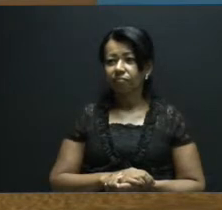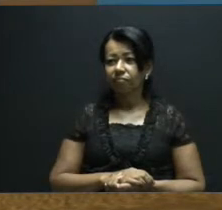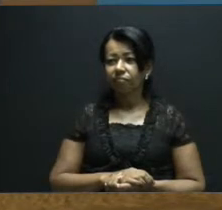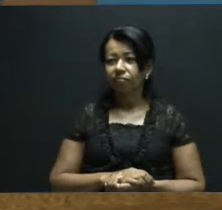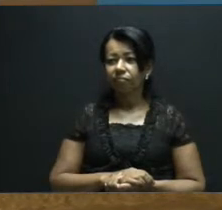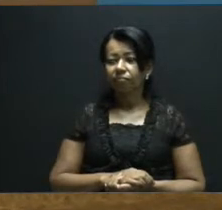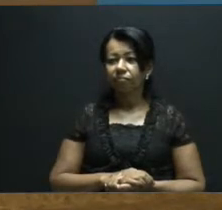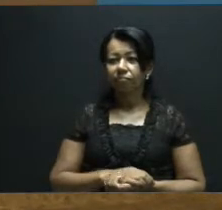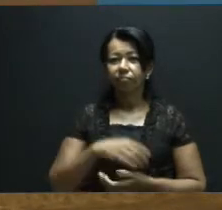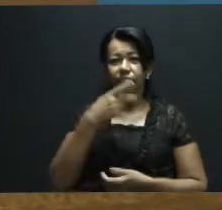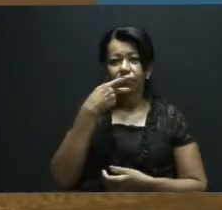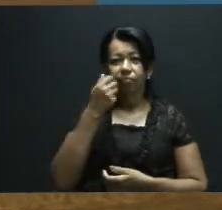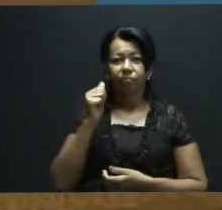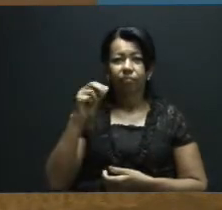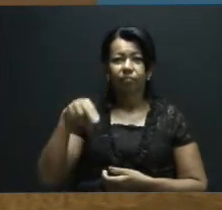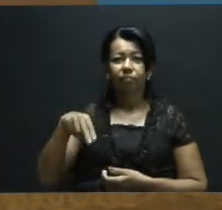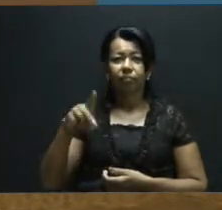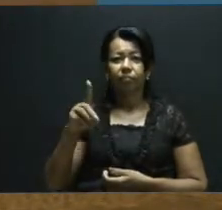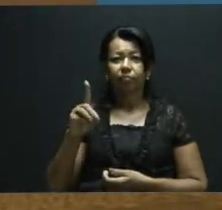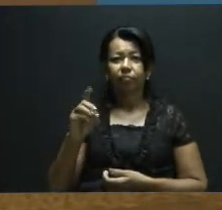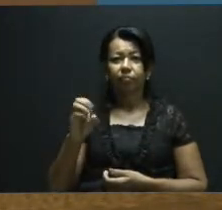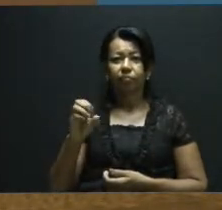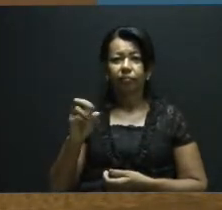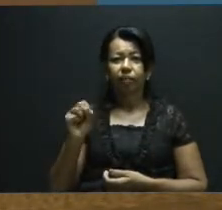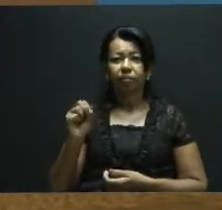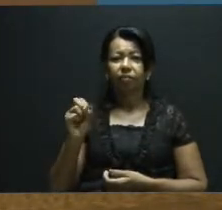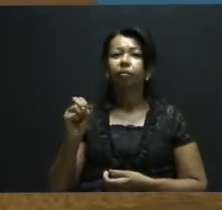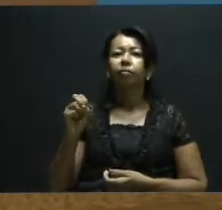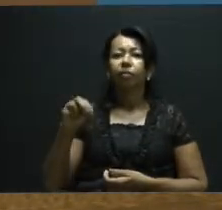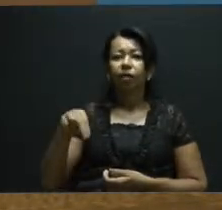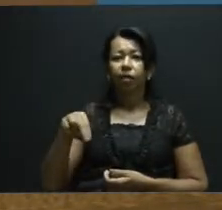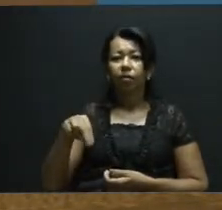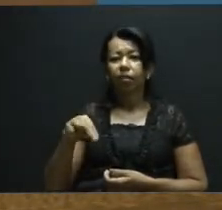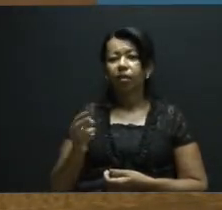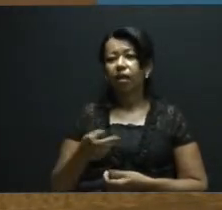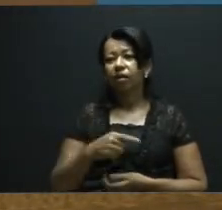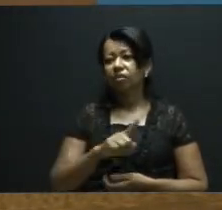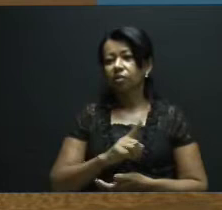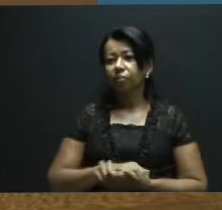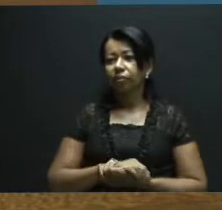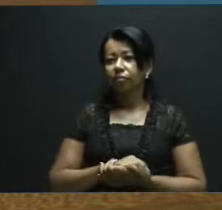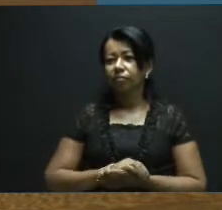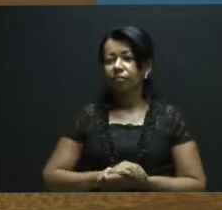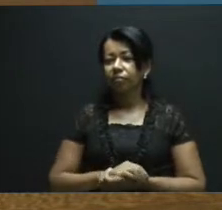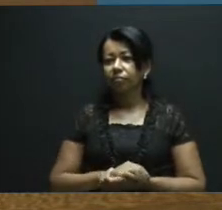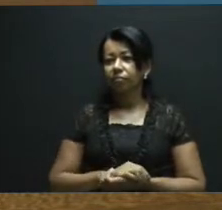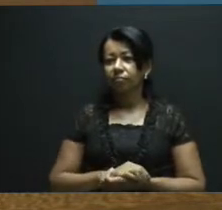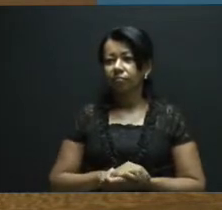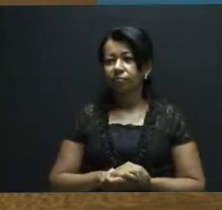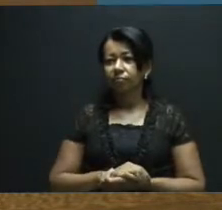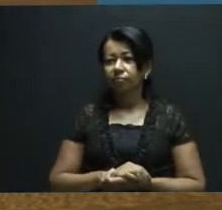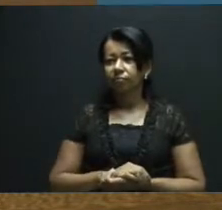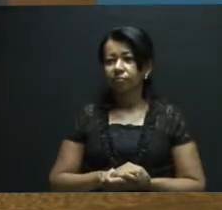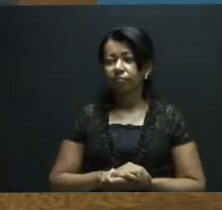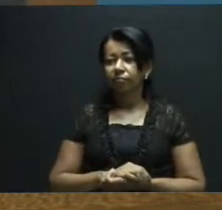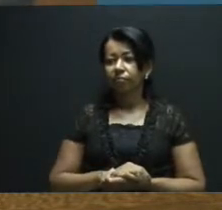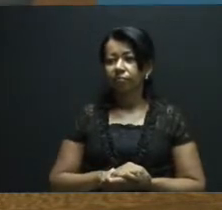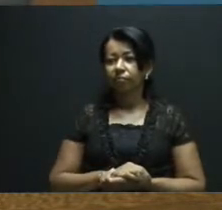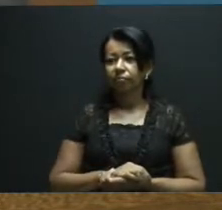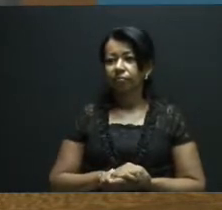que o anderson realmente está parabéns perceber que está o anderson está